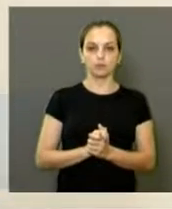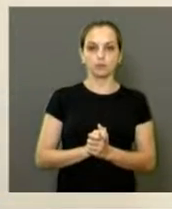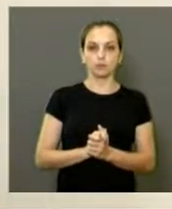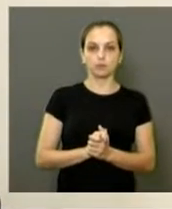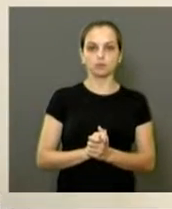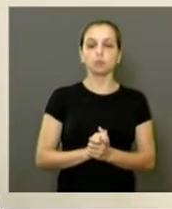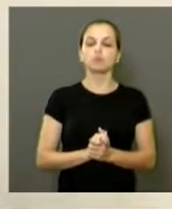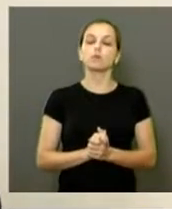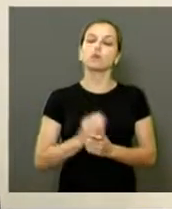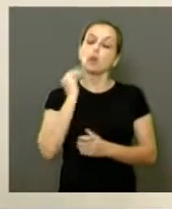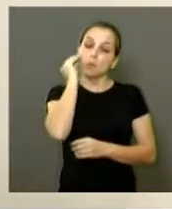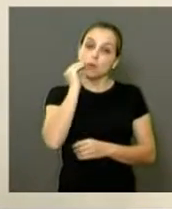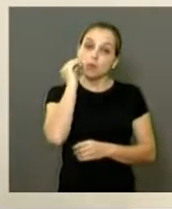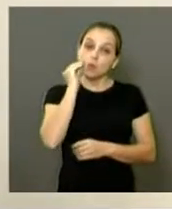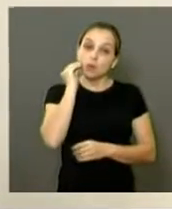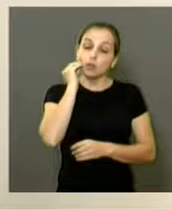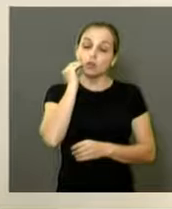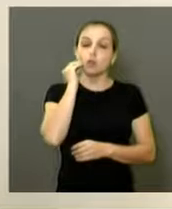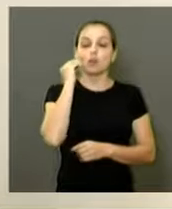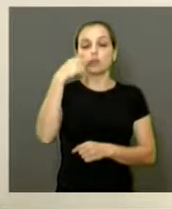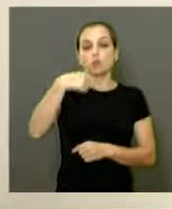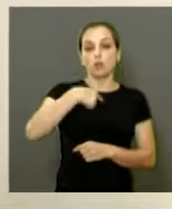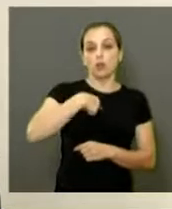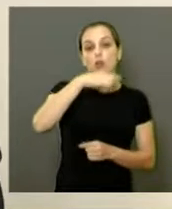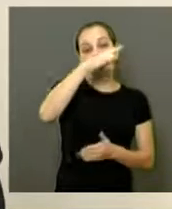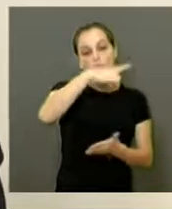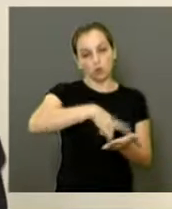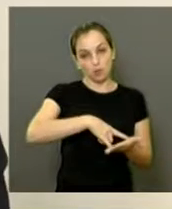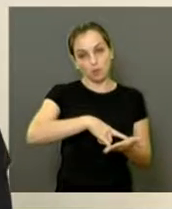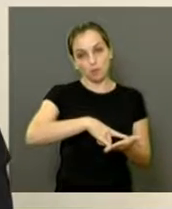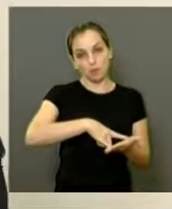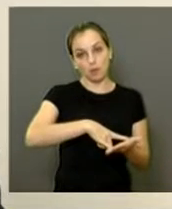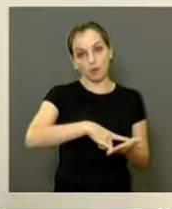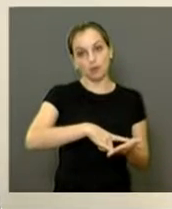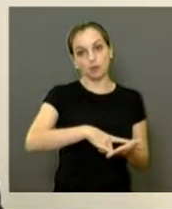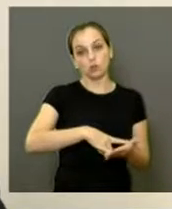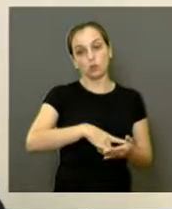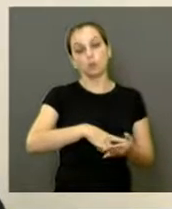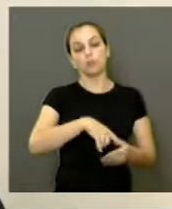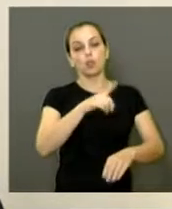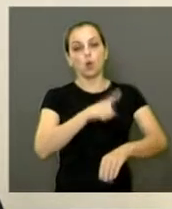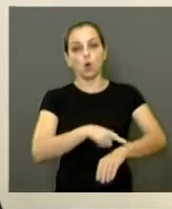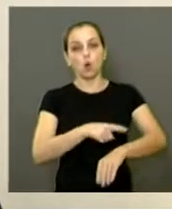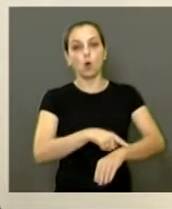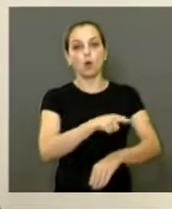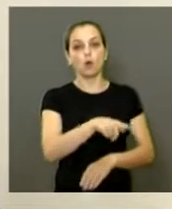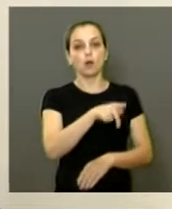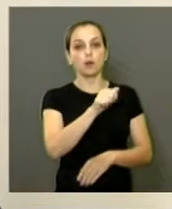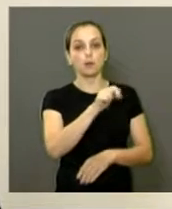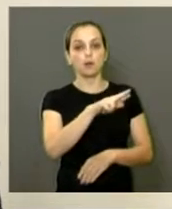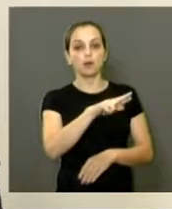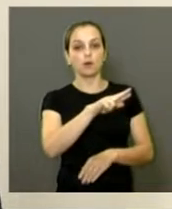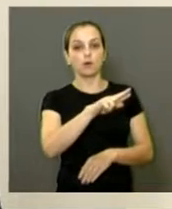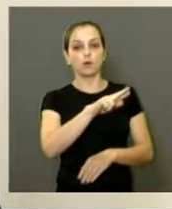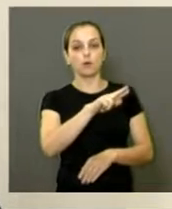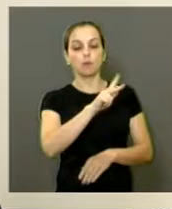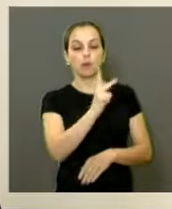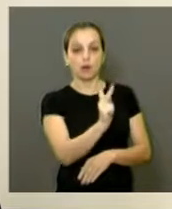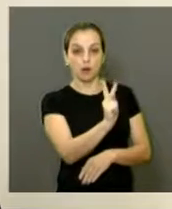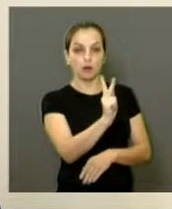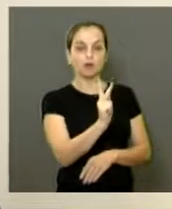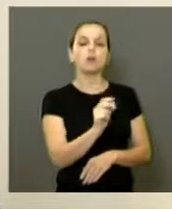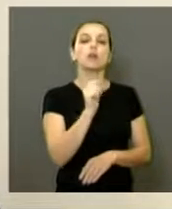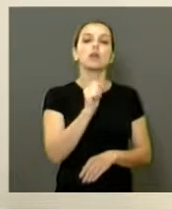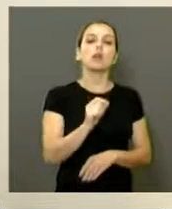aproveitando a questão eu estou fazendo um requerimento ao ora parte como eu fiz alguns anos inclusive discutir aqui com o